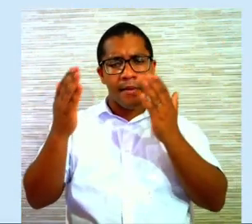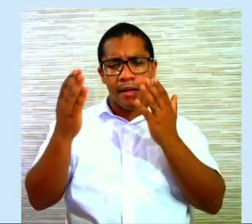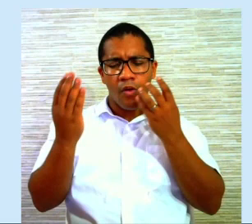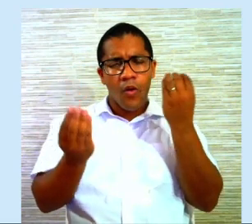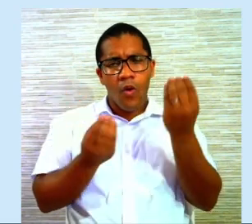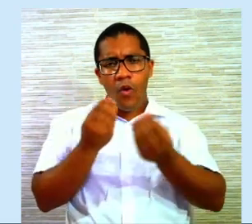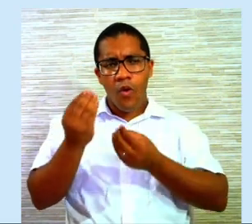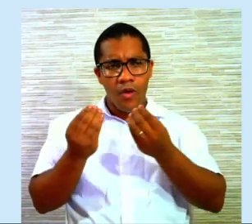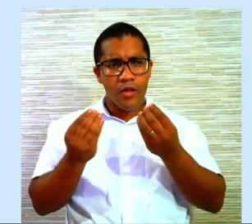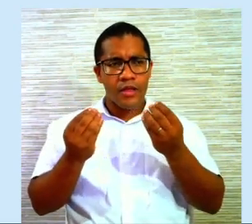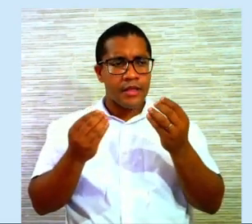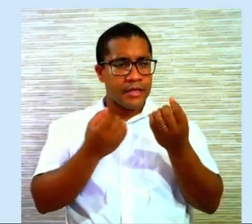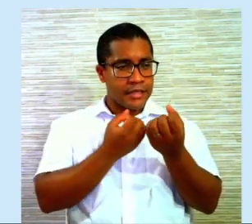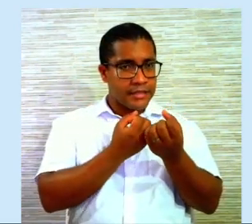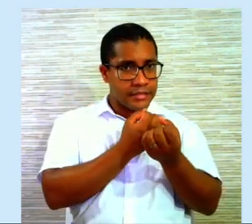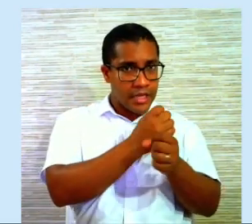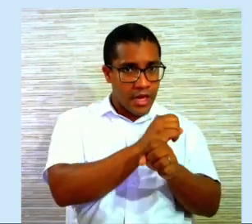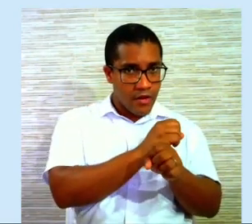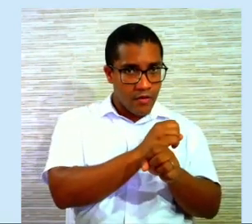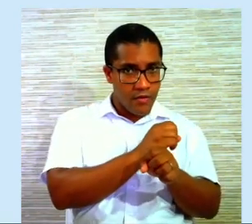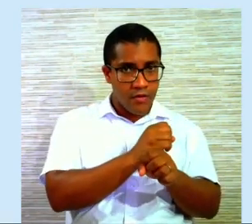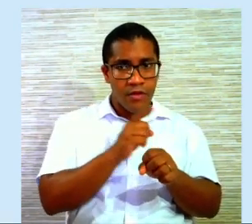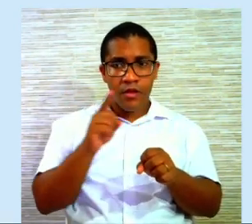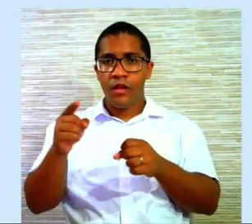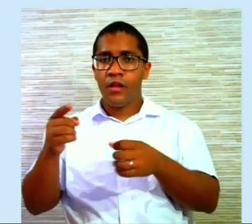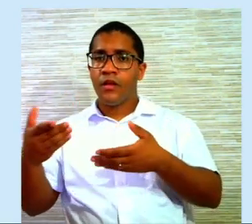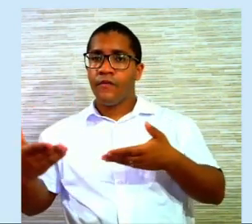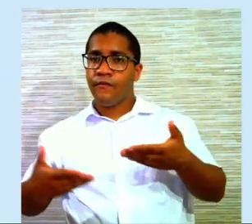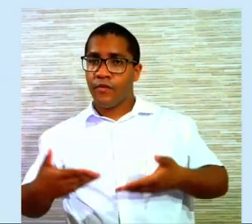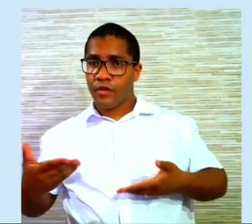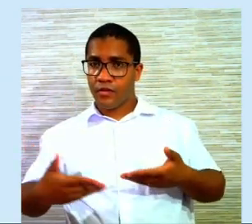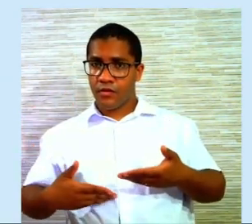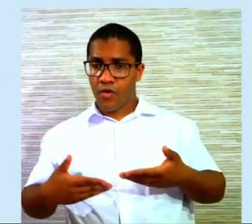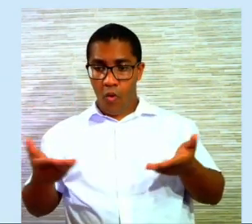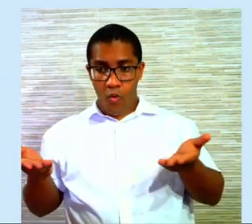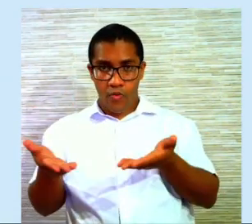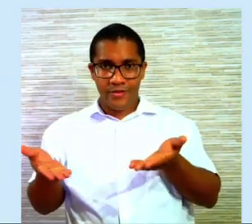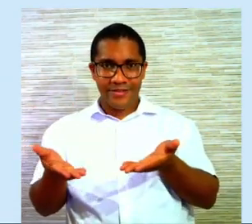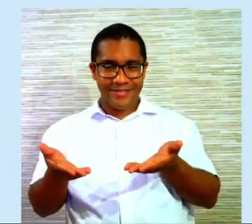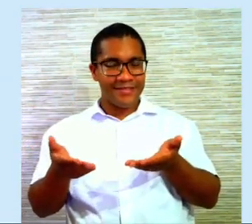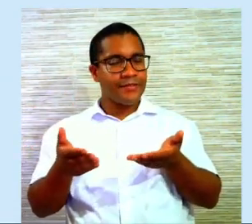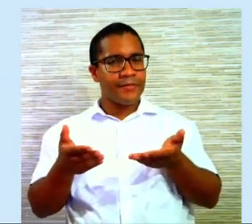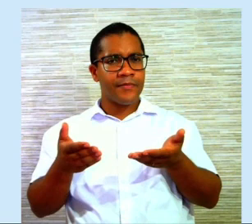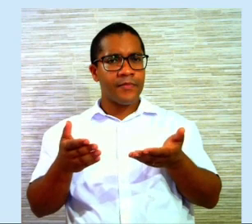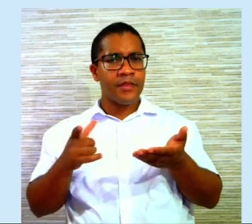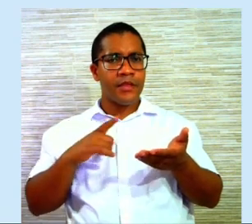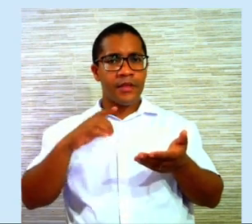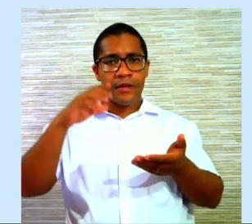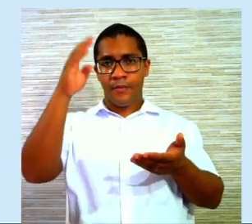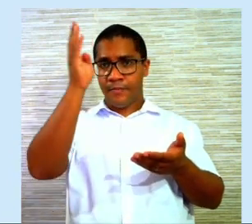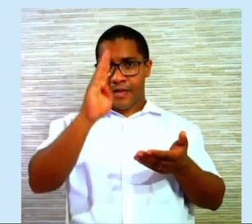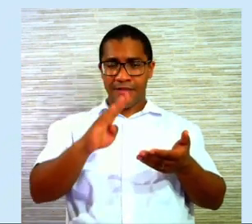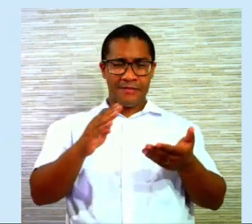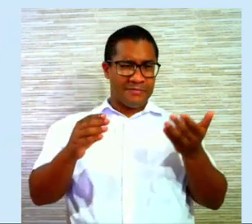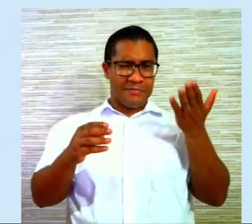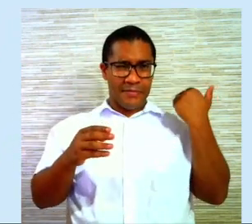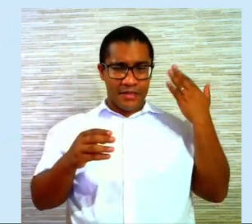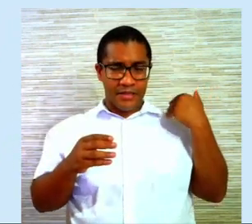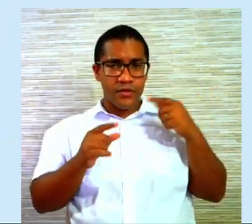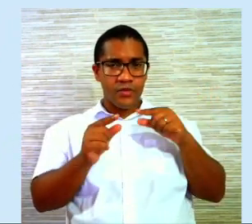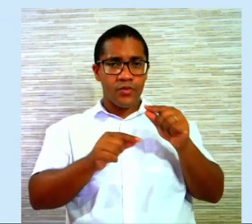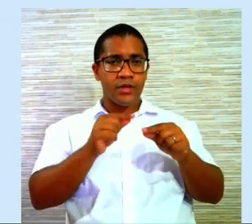essa comparação entre a escravidão, uma certa escravidão e a nossa realidade. Então, lá no Brasil